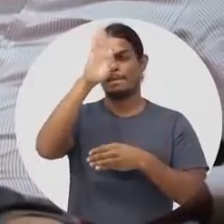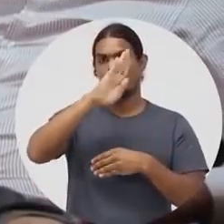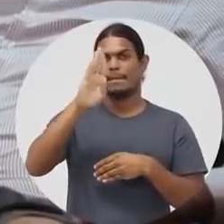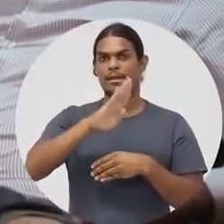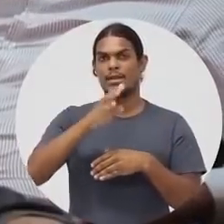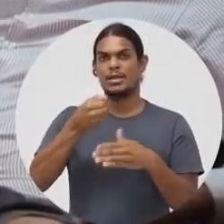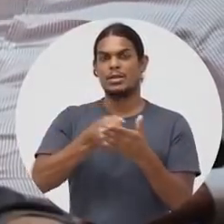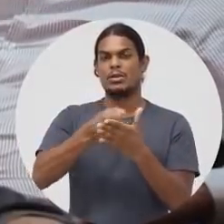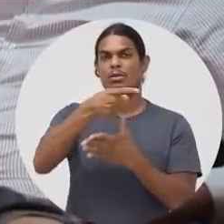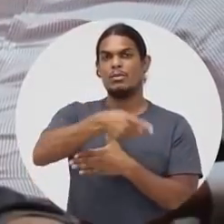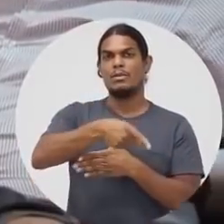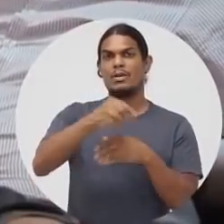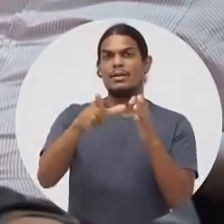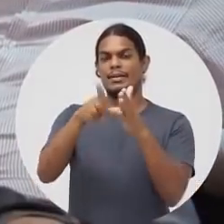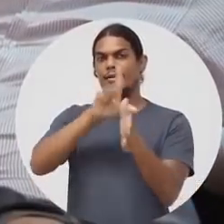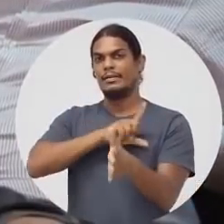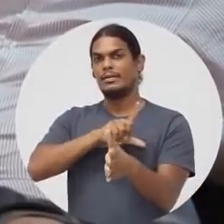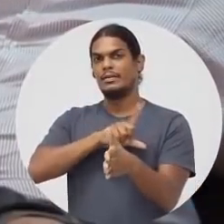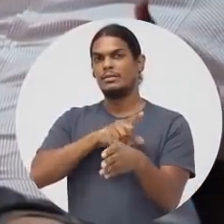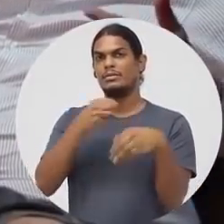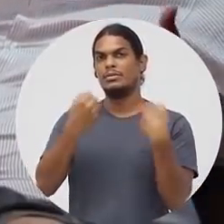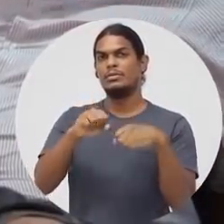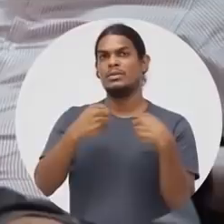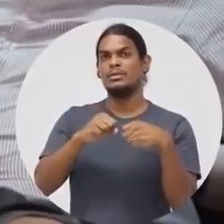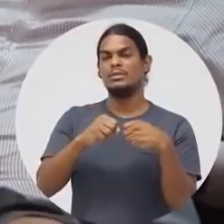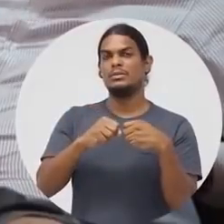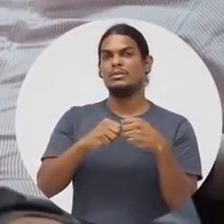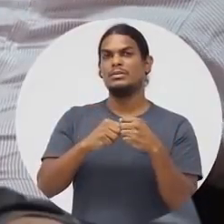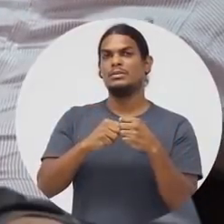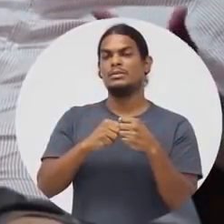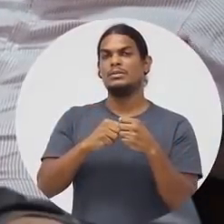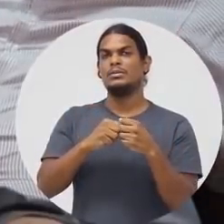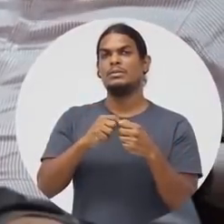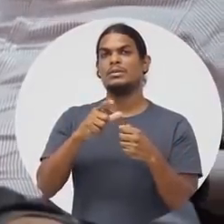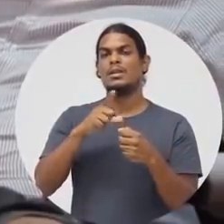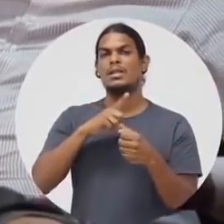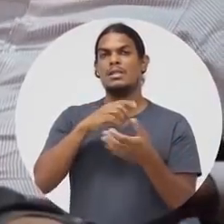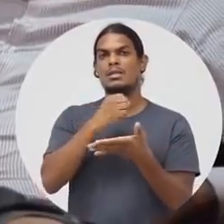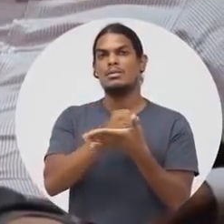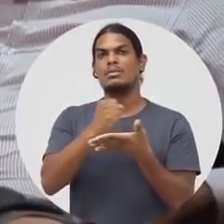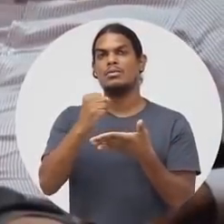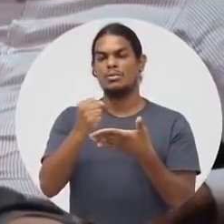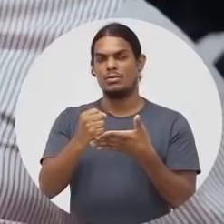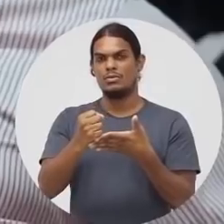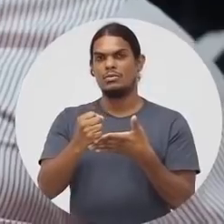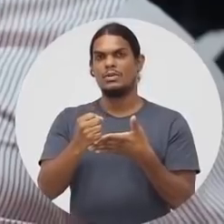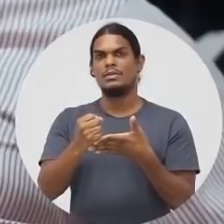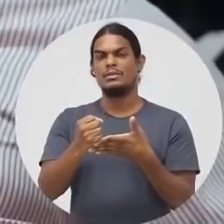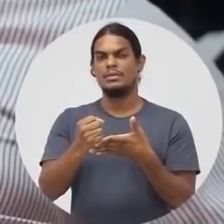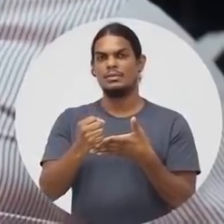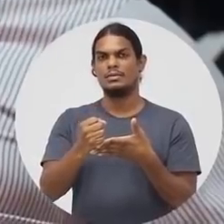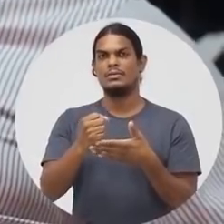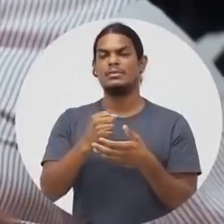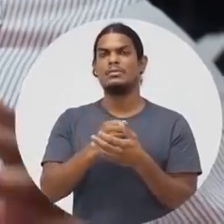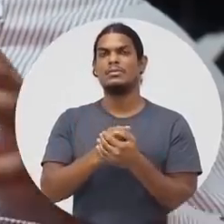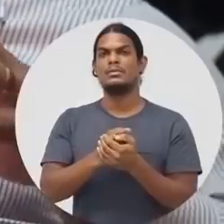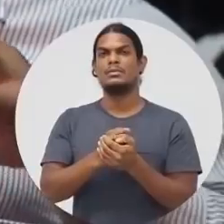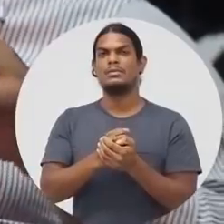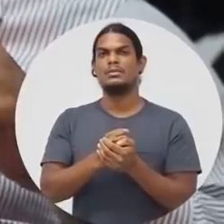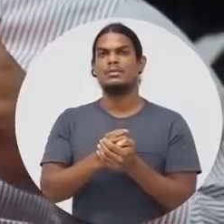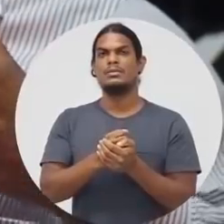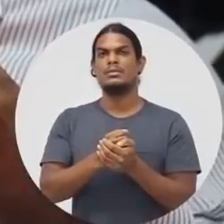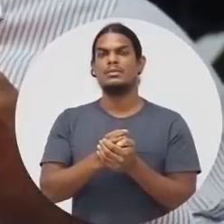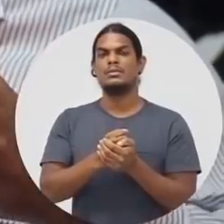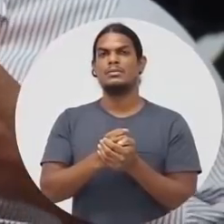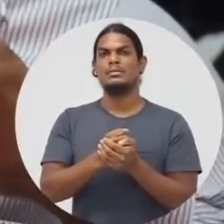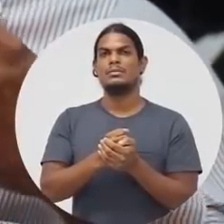os pagamentos antecipados, é necessário enviar uma proforma ou um RE, o registro de exportação, tá certo? A proforma é um documento